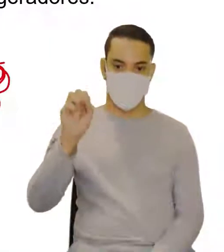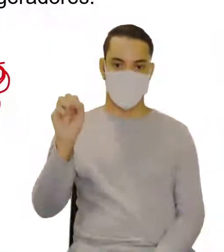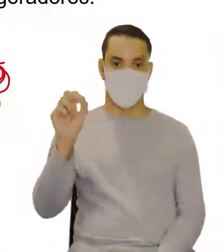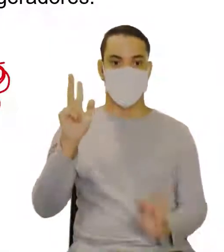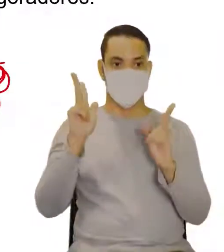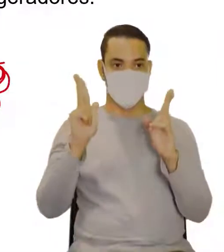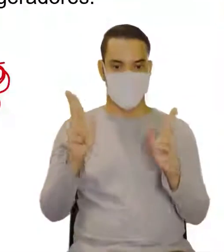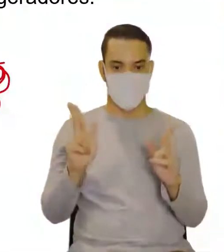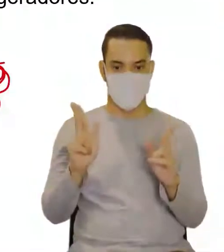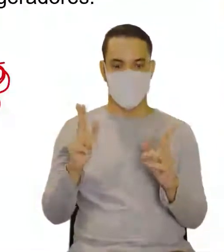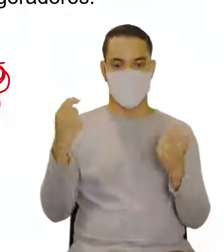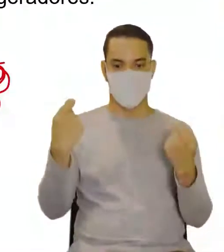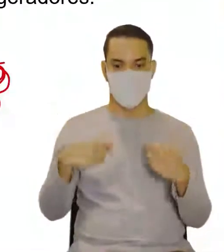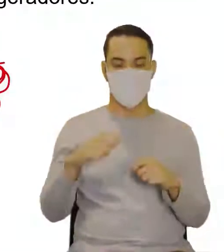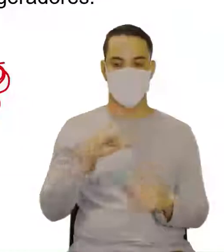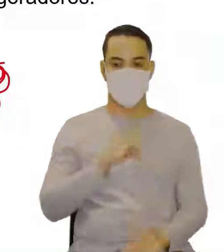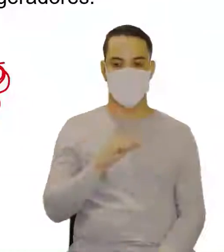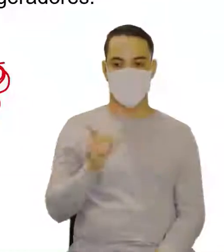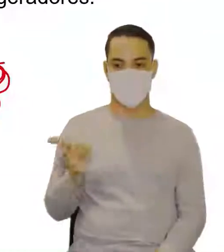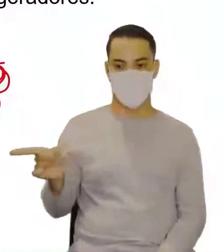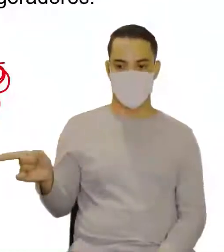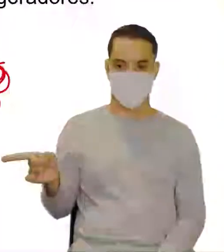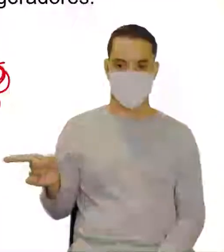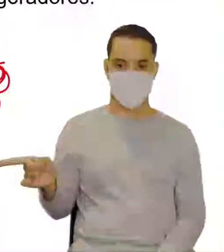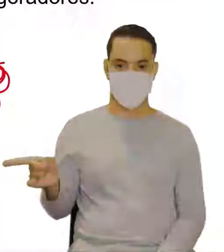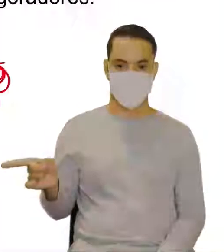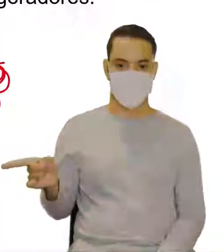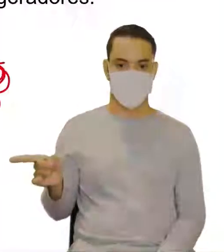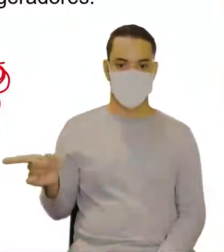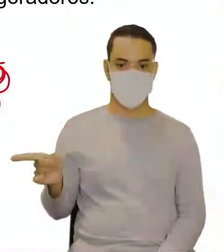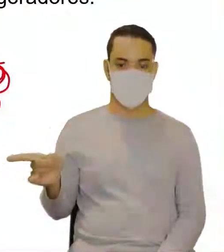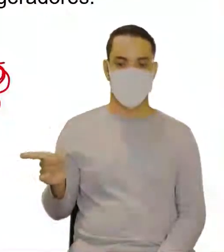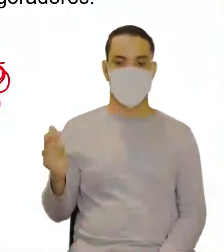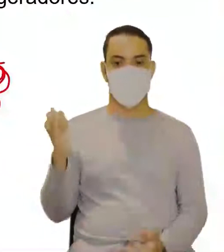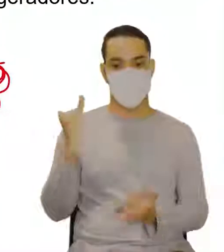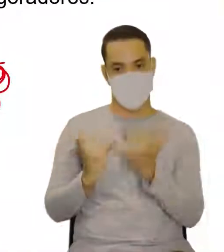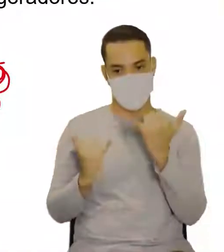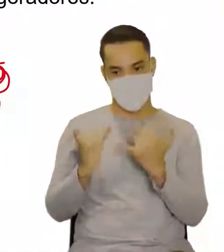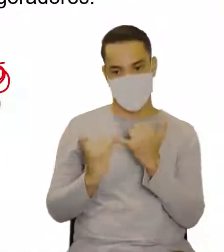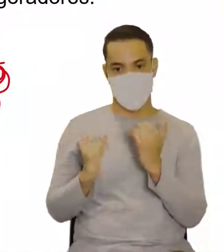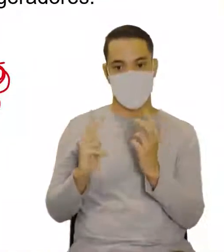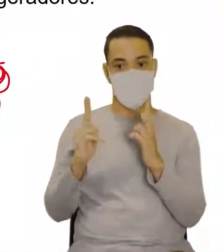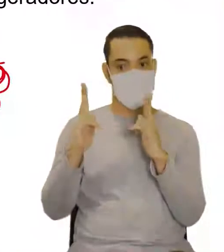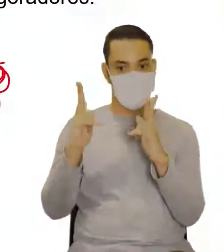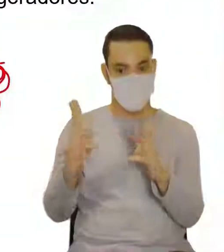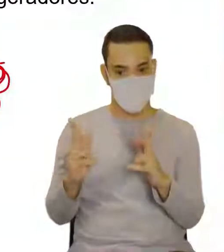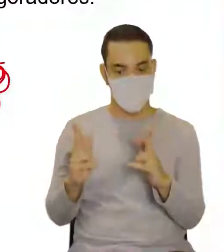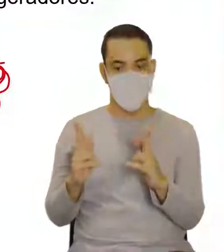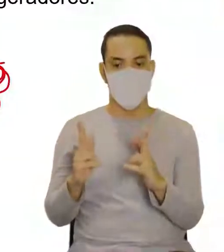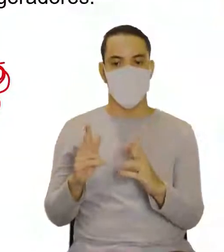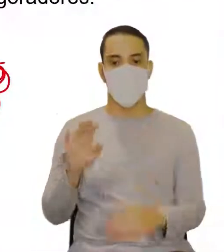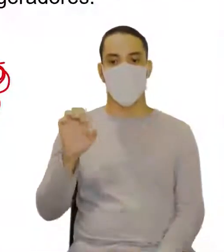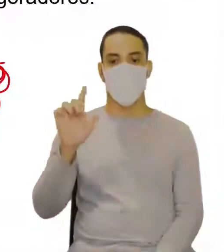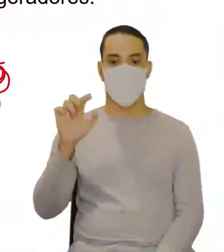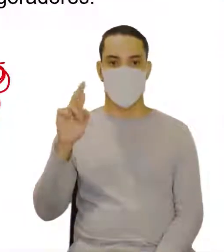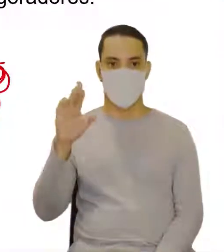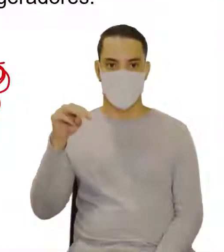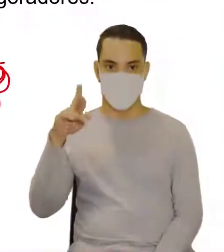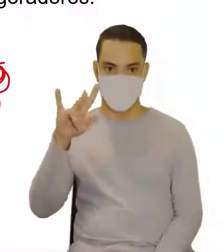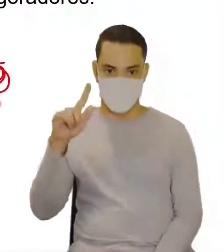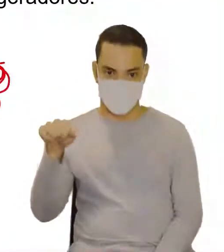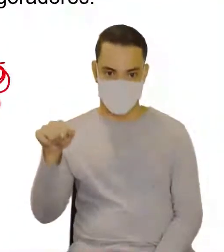idênticos, teríamos o seguinte, está aqui, ó. A eletromotriz equivalente é igual ao valor da eletromotriz